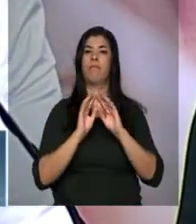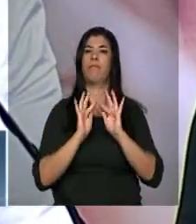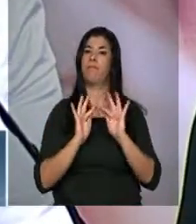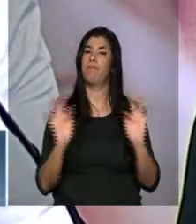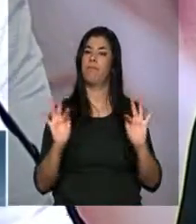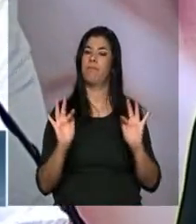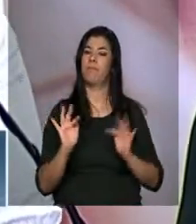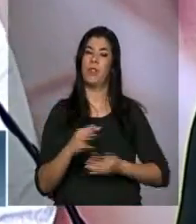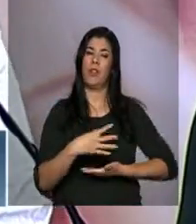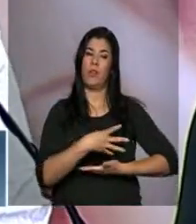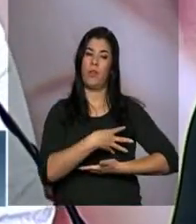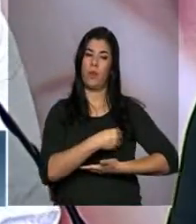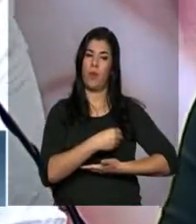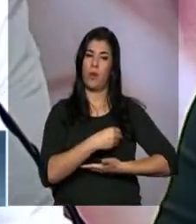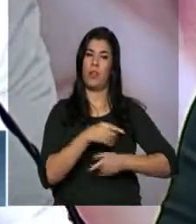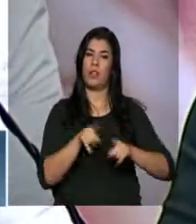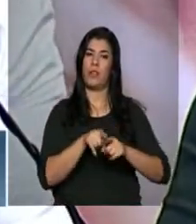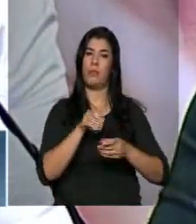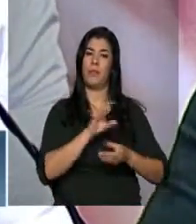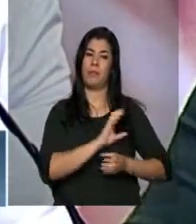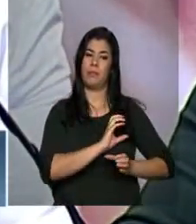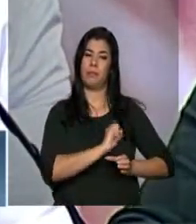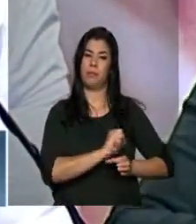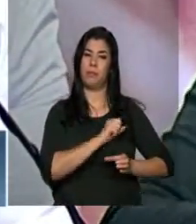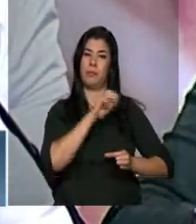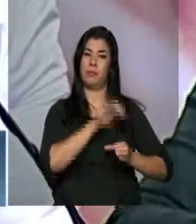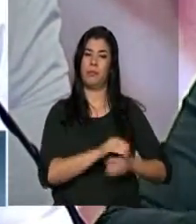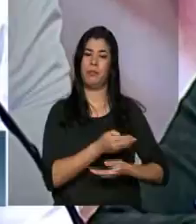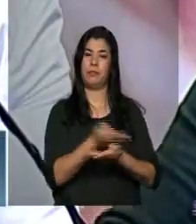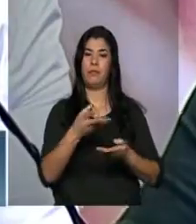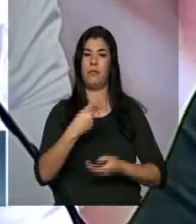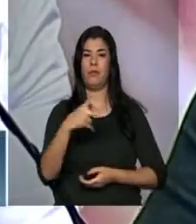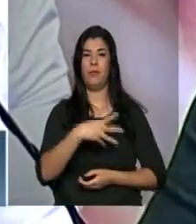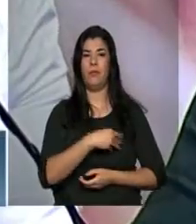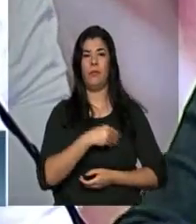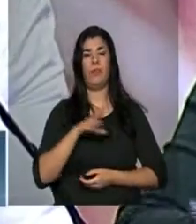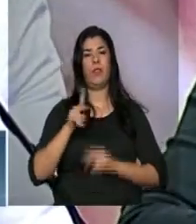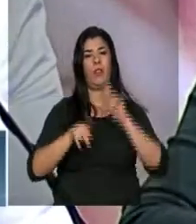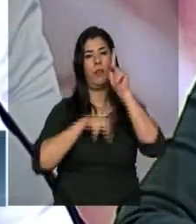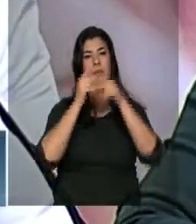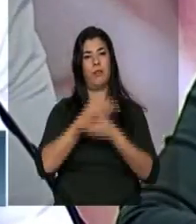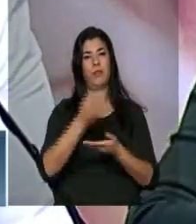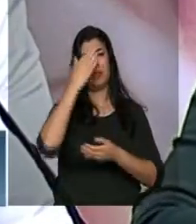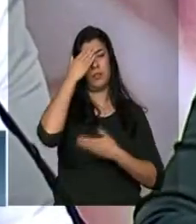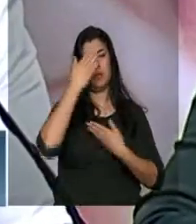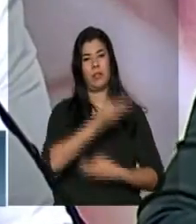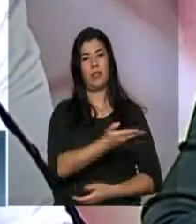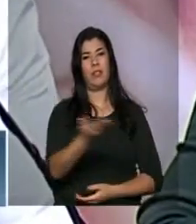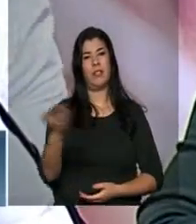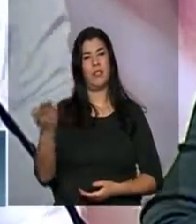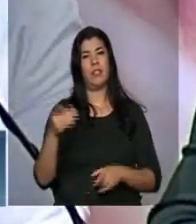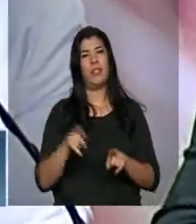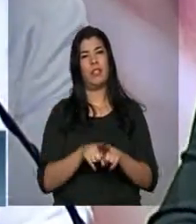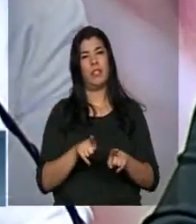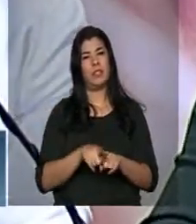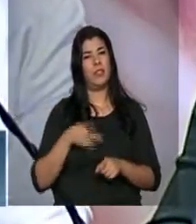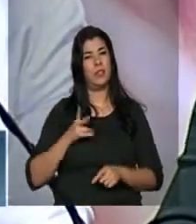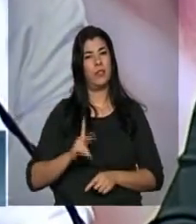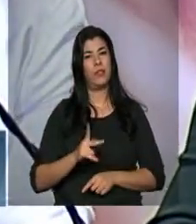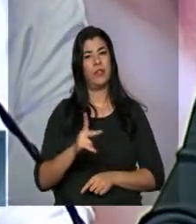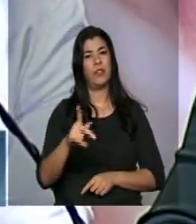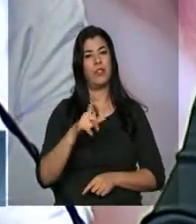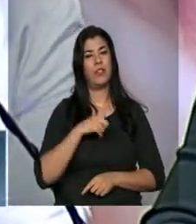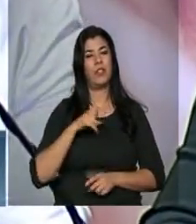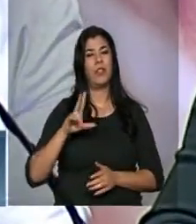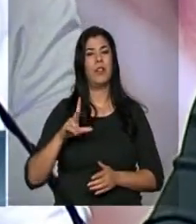dar leite e de dar amor aos nossos filhos e à população de uma maneira geral. Muito obrigado a todos e todas, e em seguida a gente vai